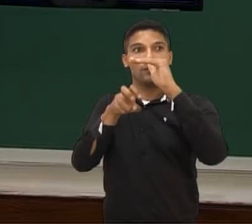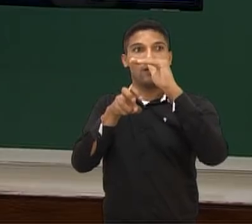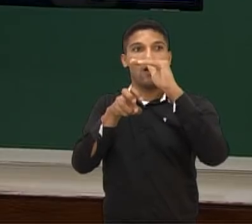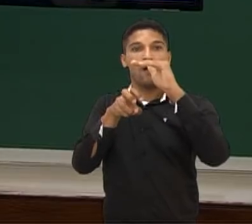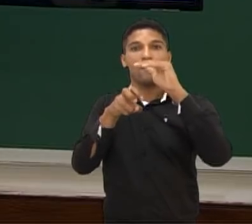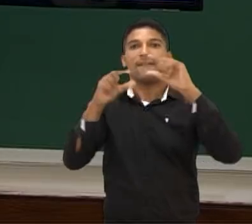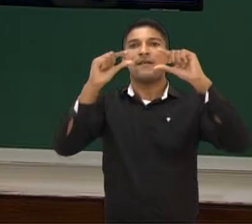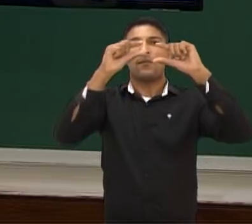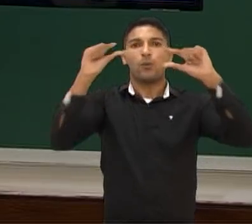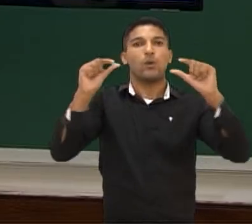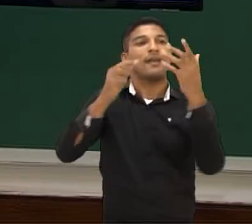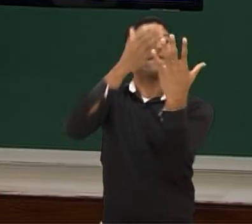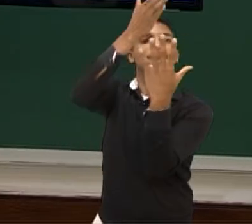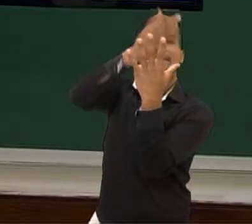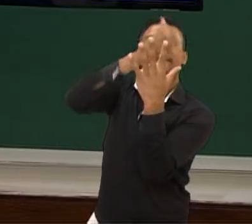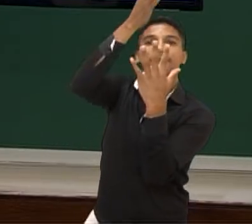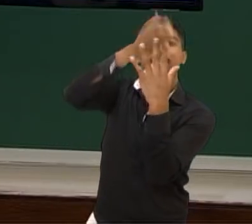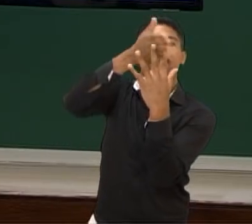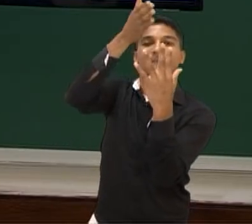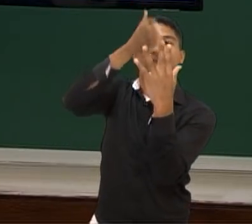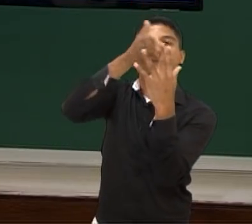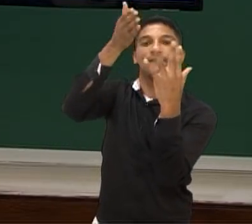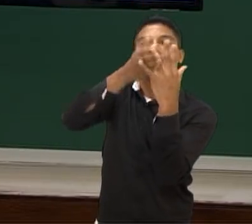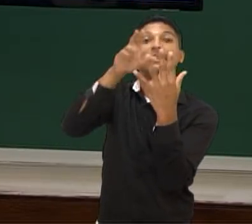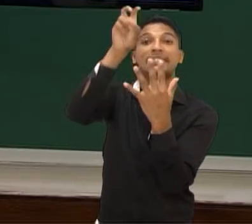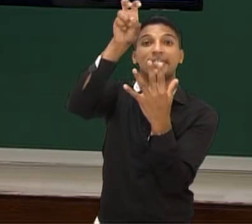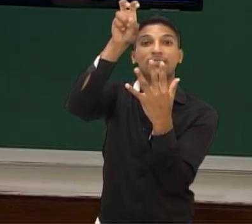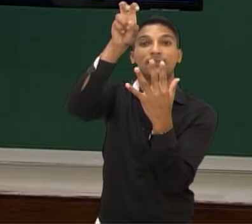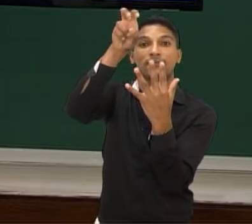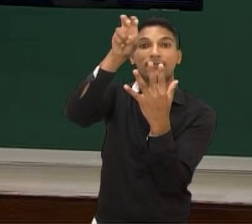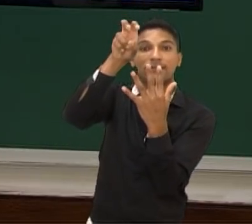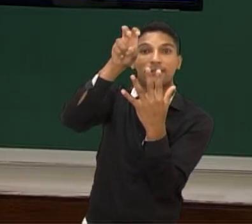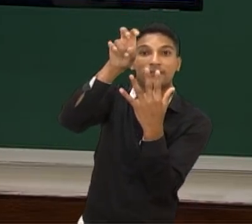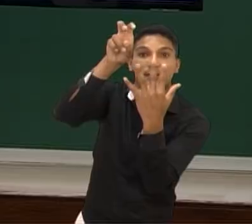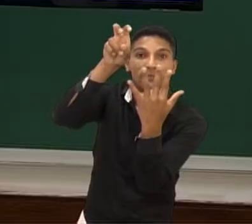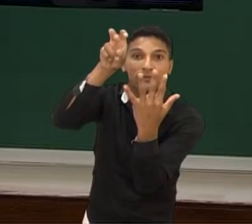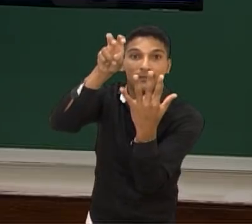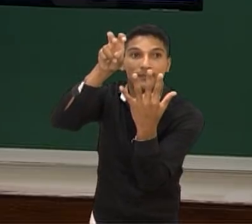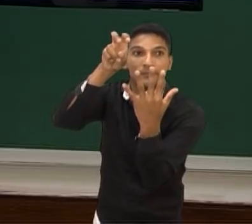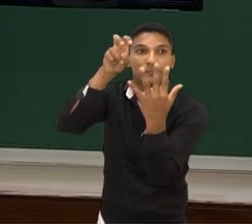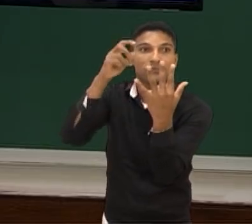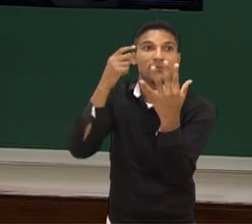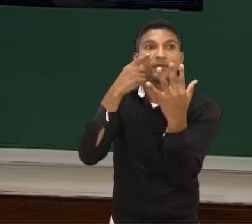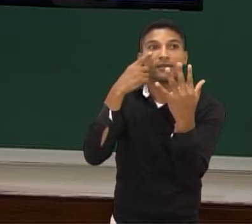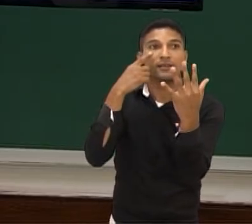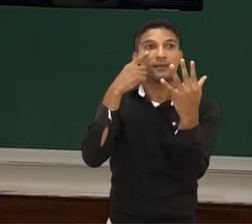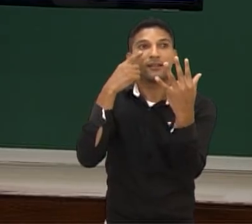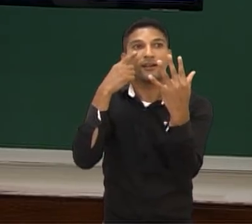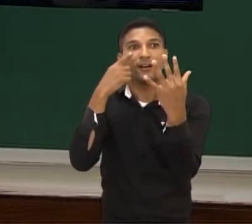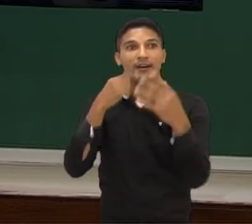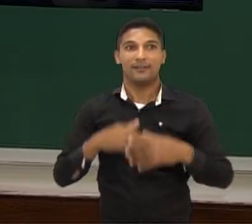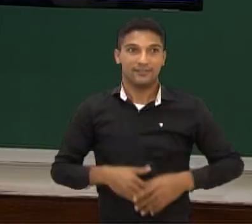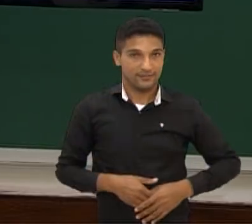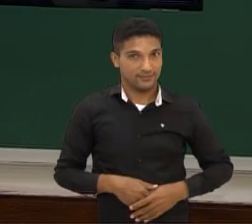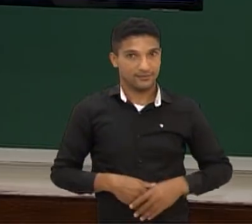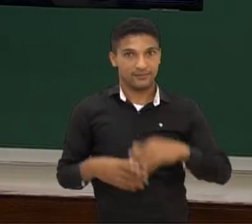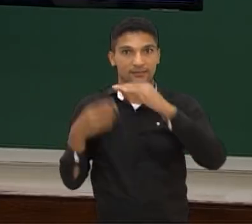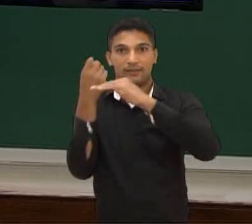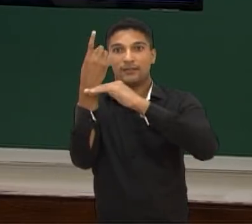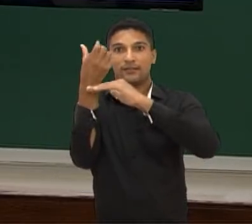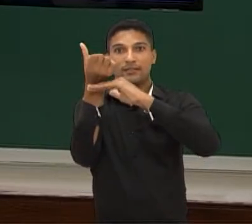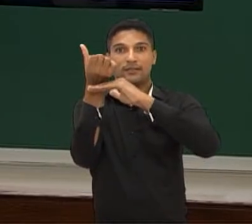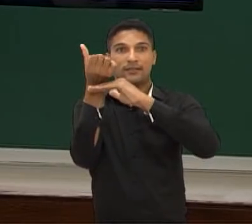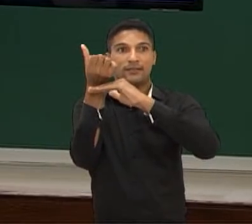certo? Cada parte tem 5, né? Aqui, ó, 1, 2, 3, 4, 5. E eu tinha 16 pintadas. Nesse caso, eu usei como se fosse